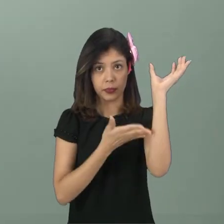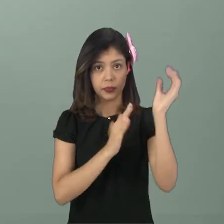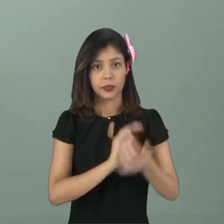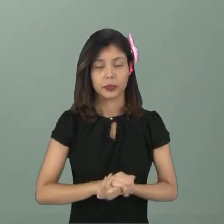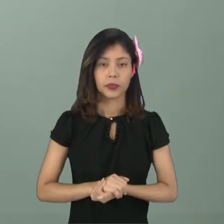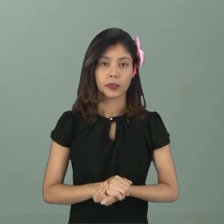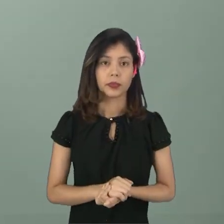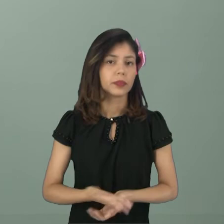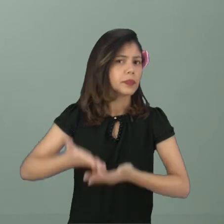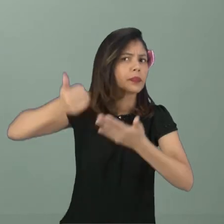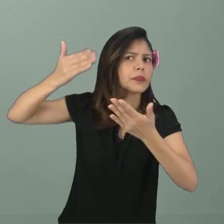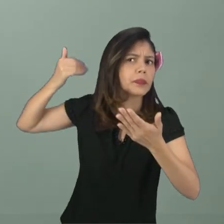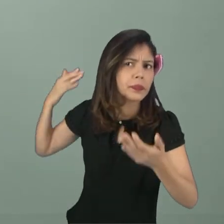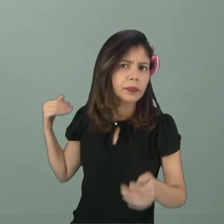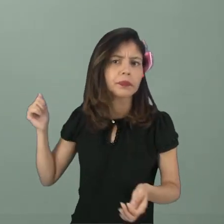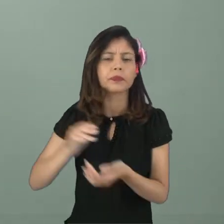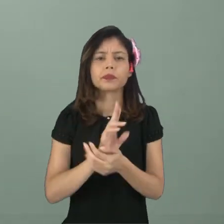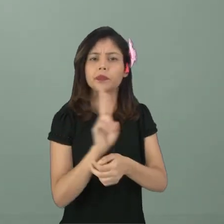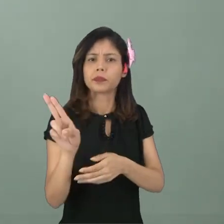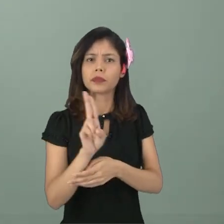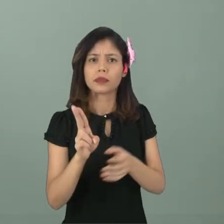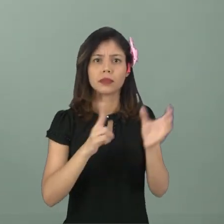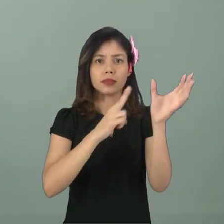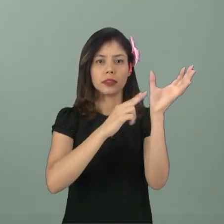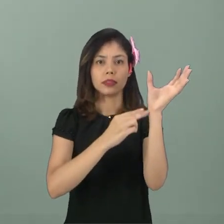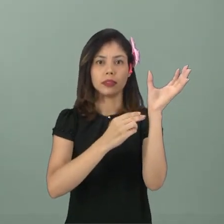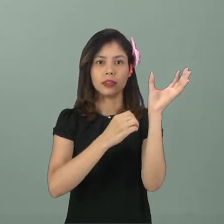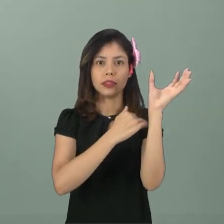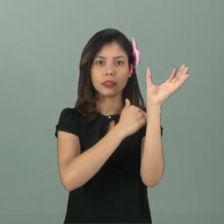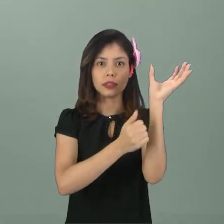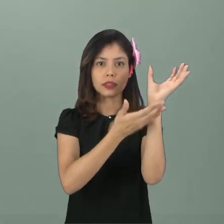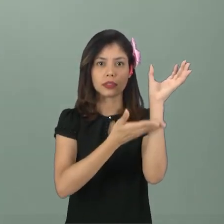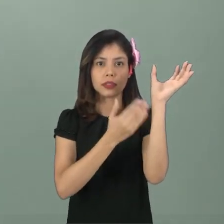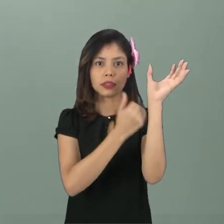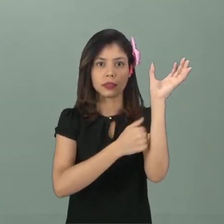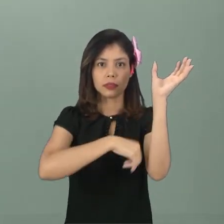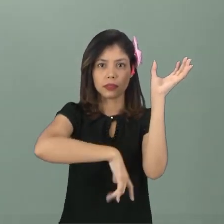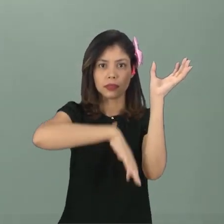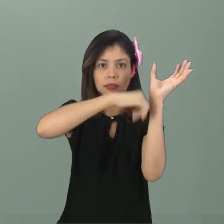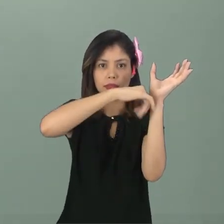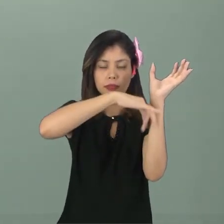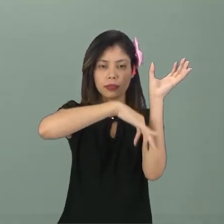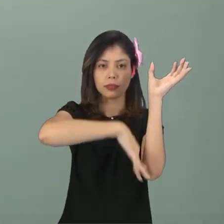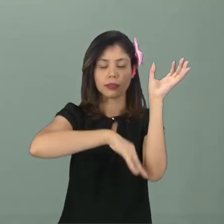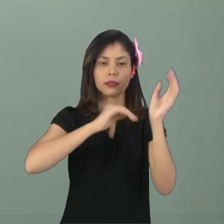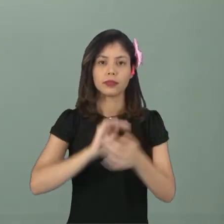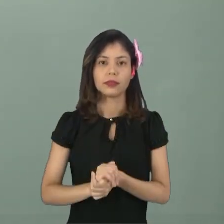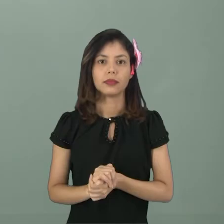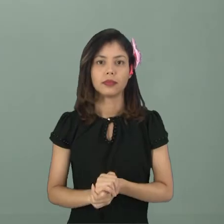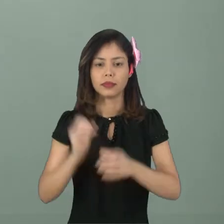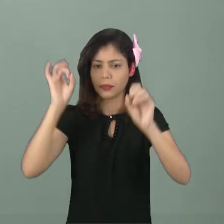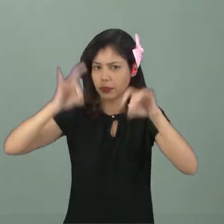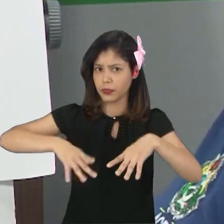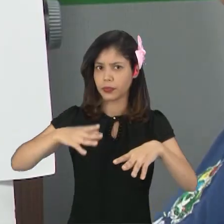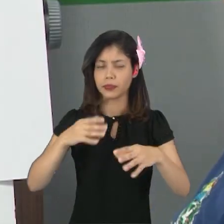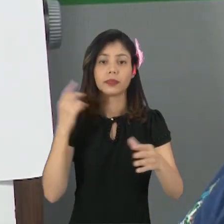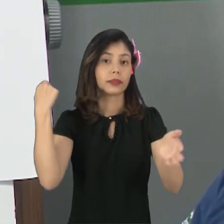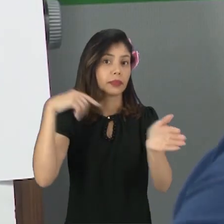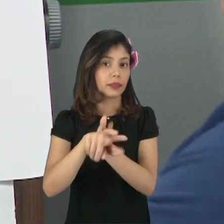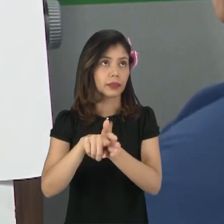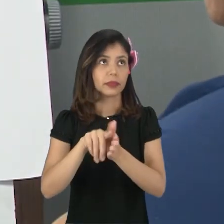que na época eles chamavam de leite da seringa, ok? Vamos para a nossa última